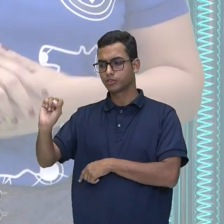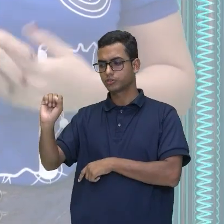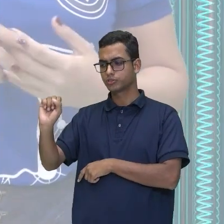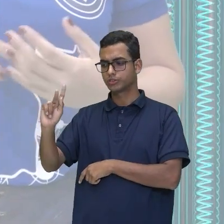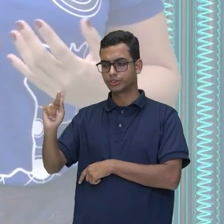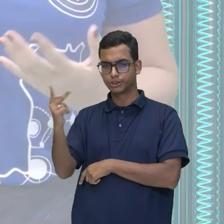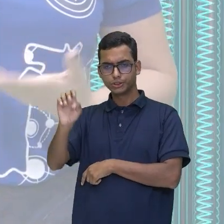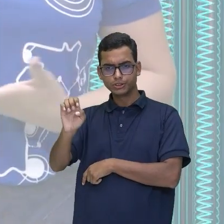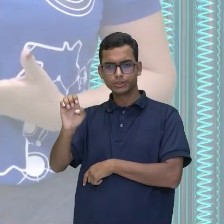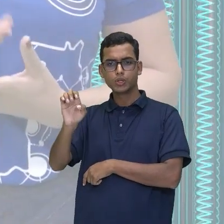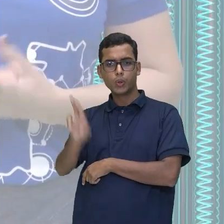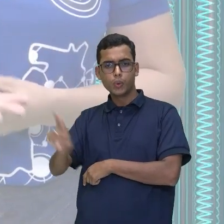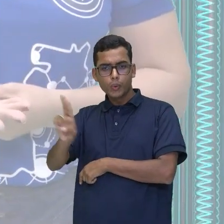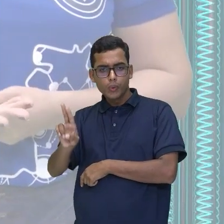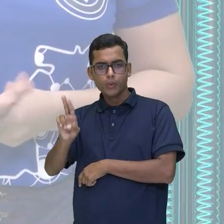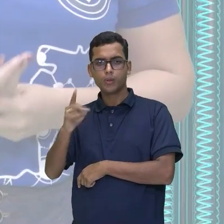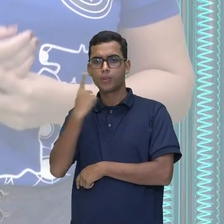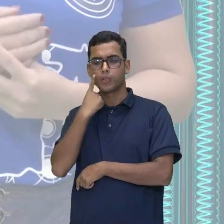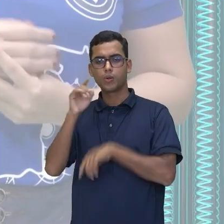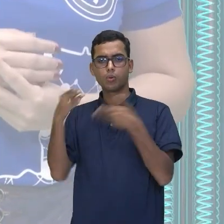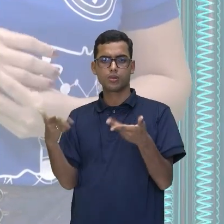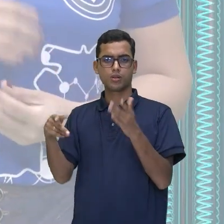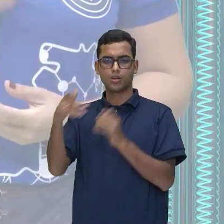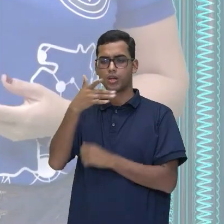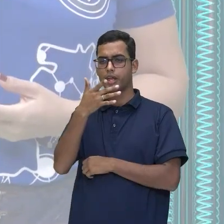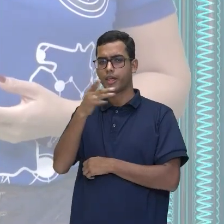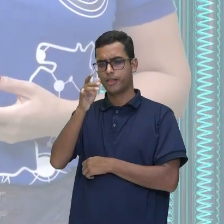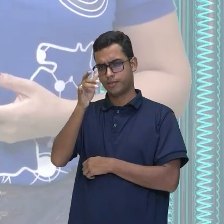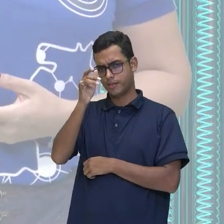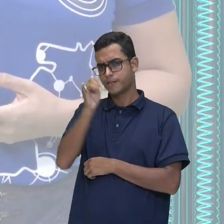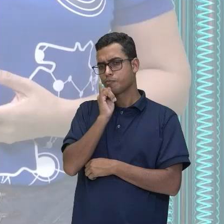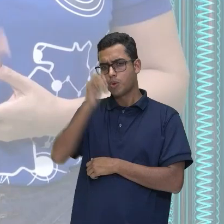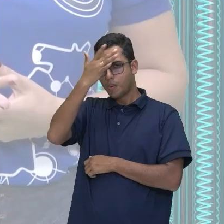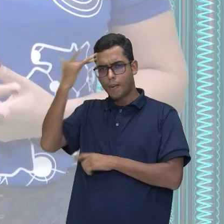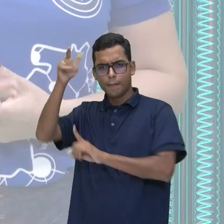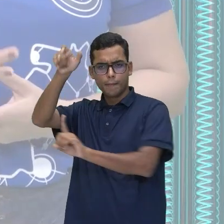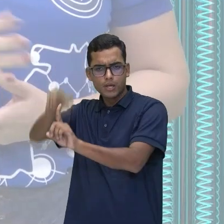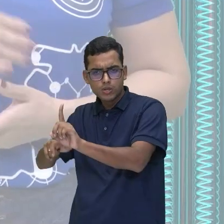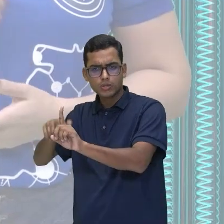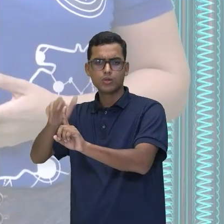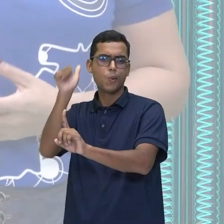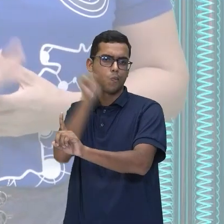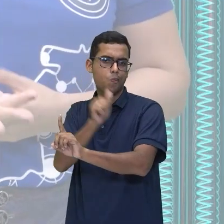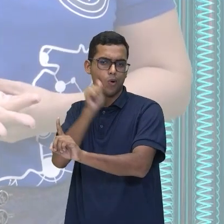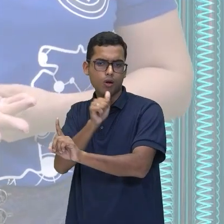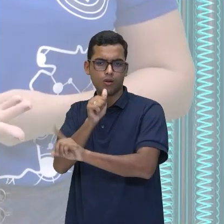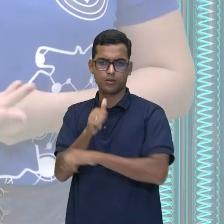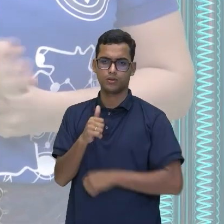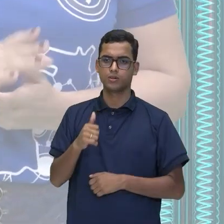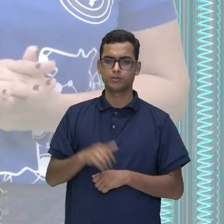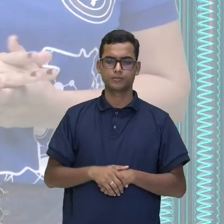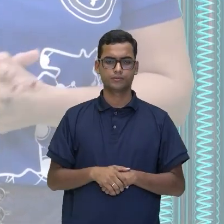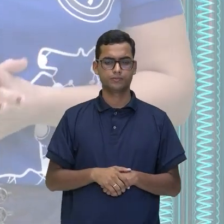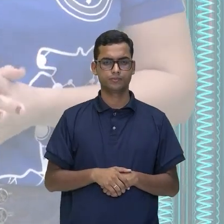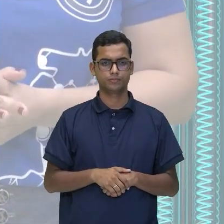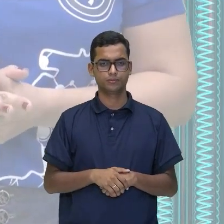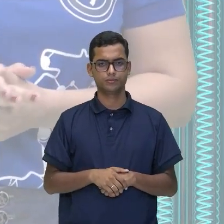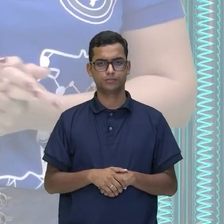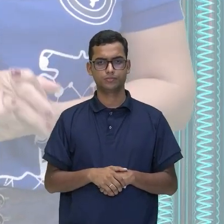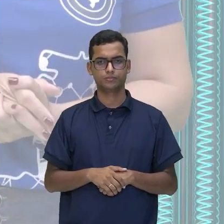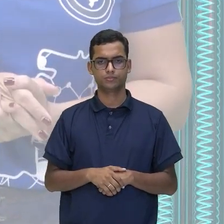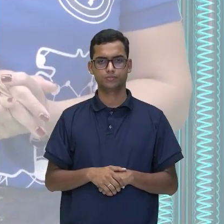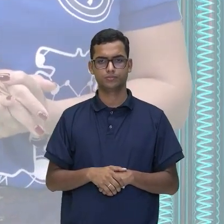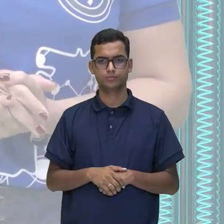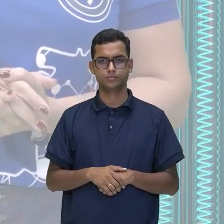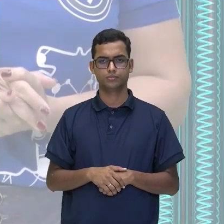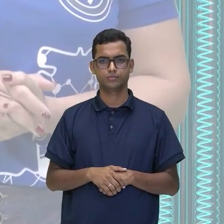falo de uma pessoa, né? Então, no caso, mulher, digamos assim, algo que é feminino. Então, she is a